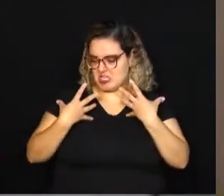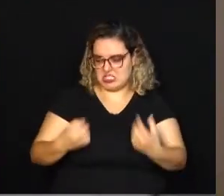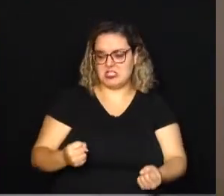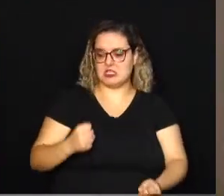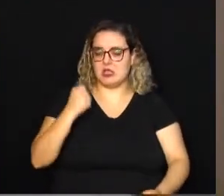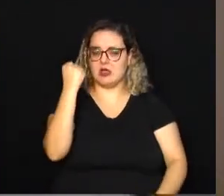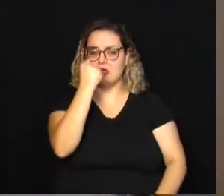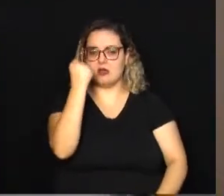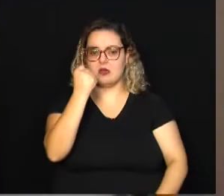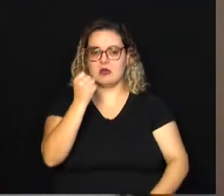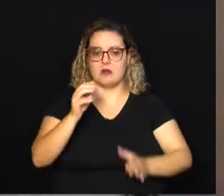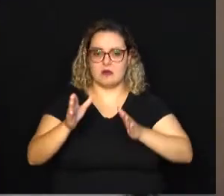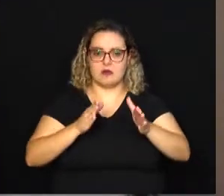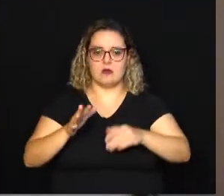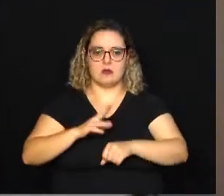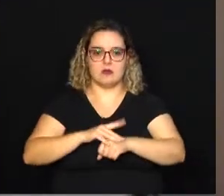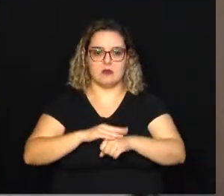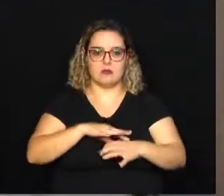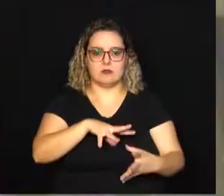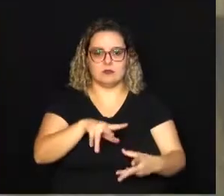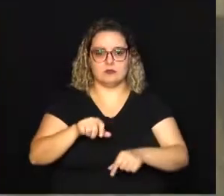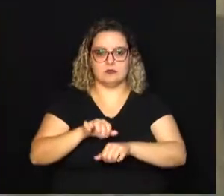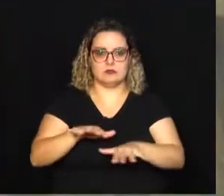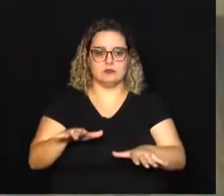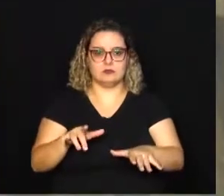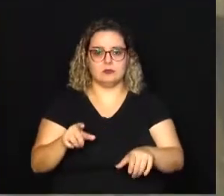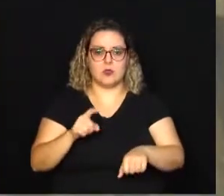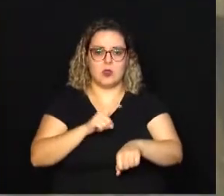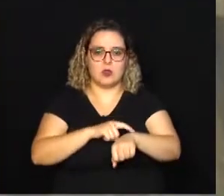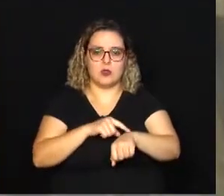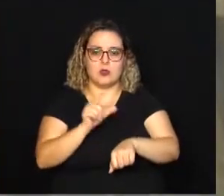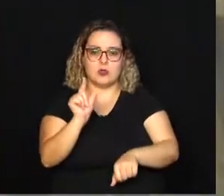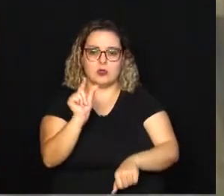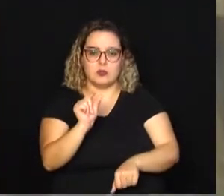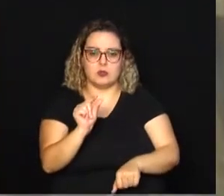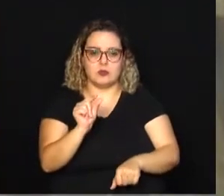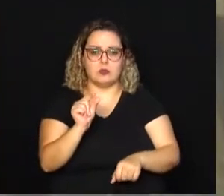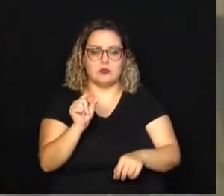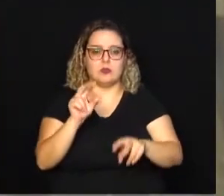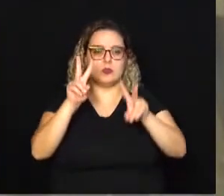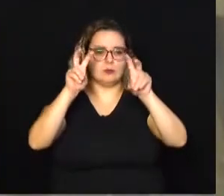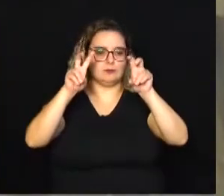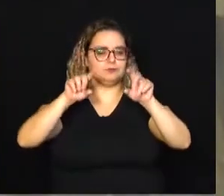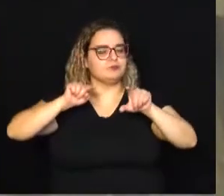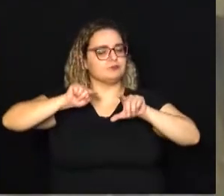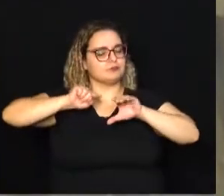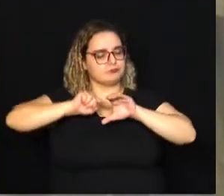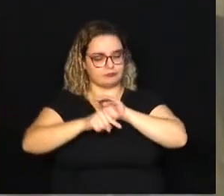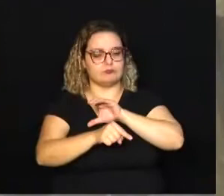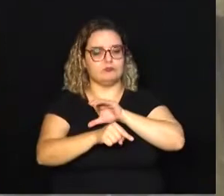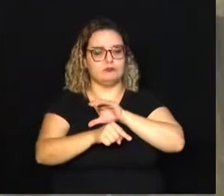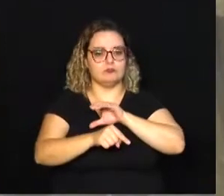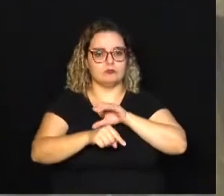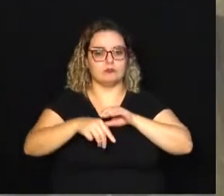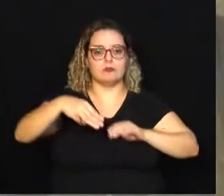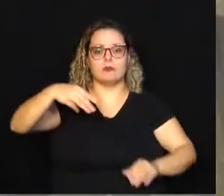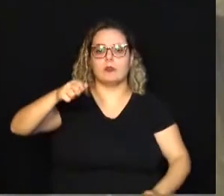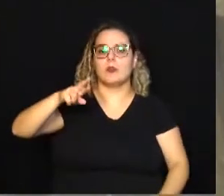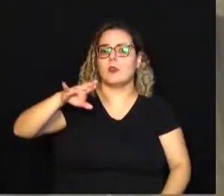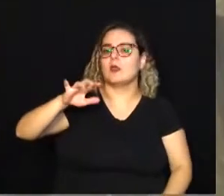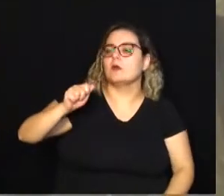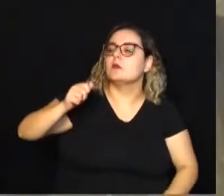dessa pandemia. O nosso tempo é curto para um assunto tão extenso. Maria Tereza Hegler Mantuan,